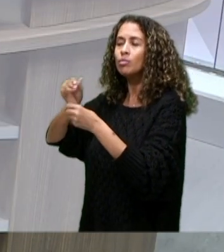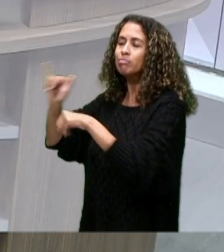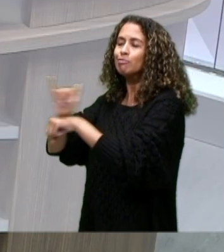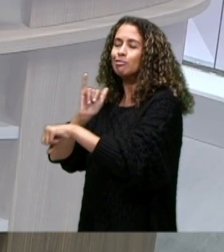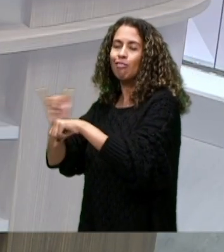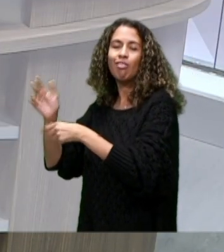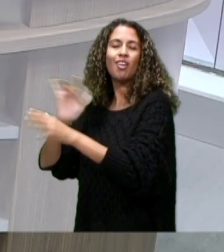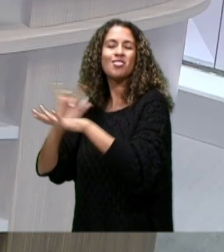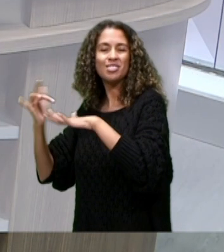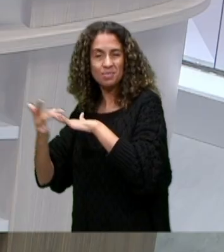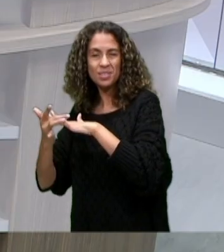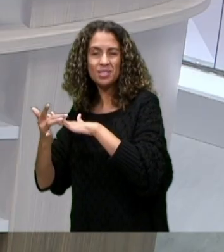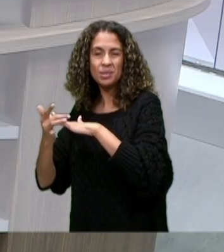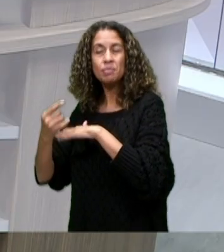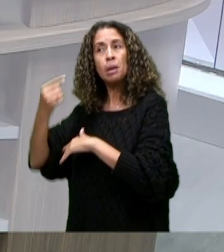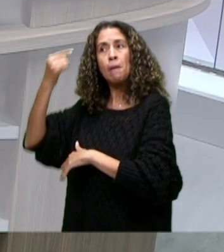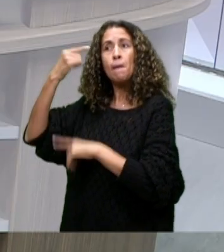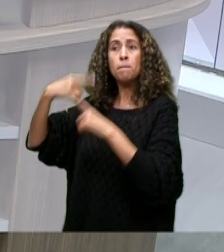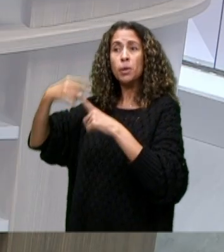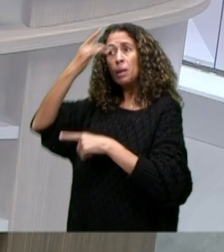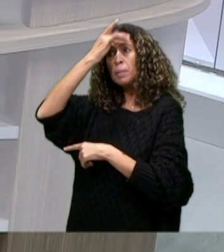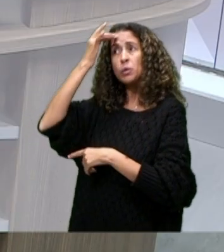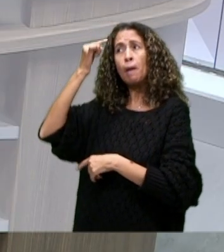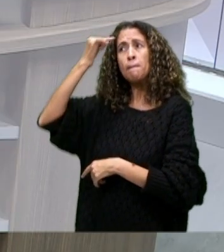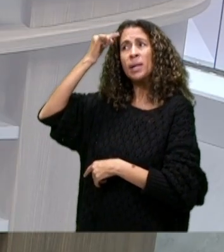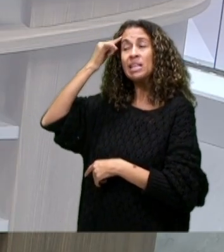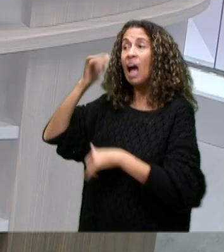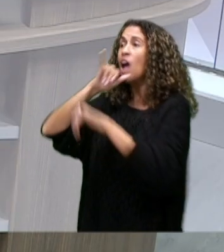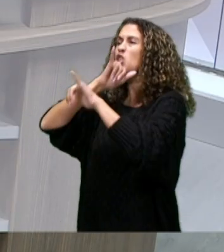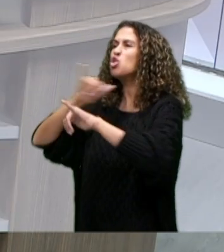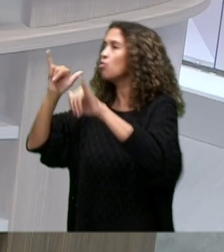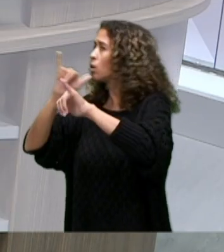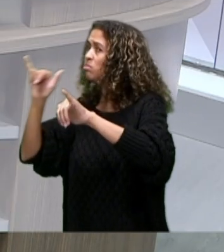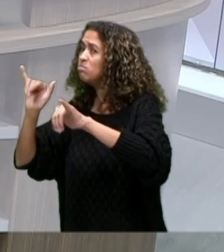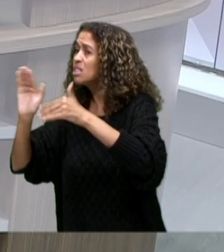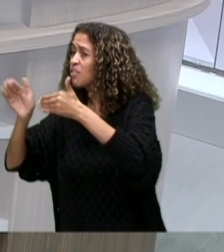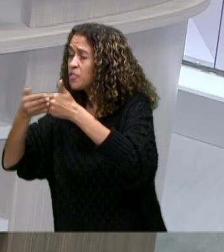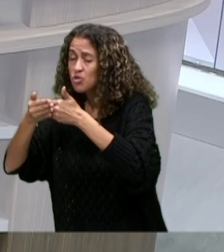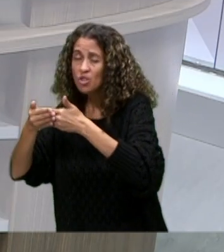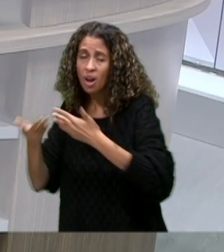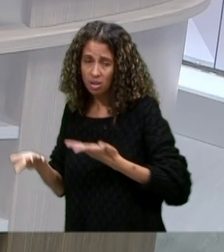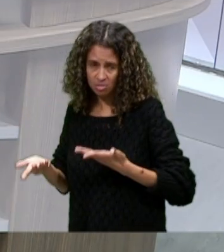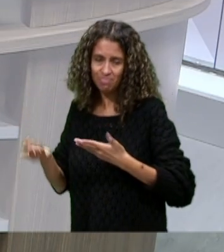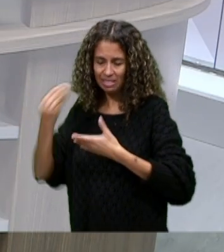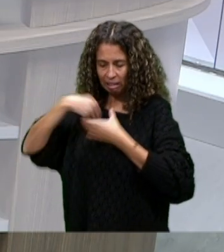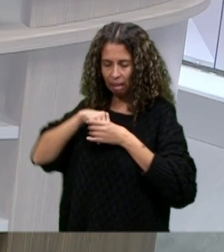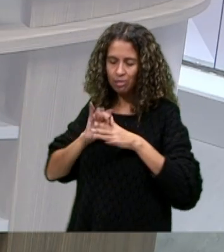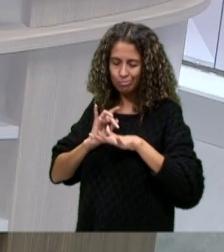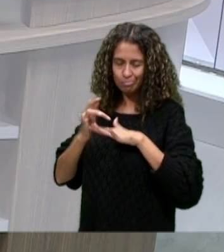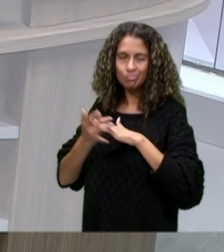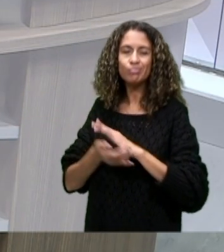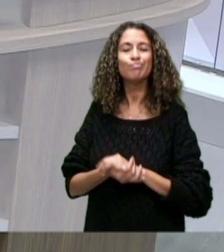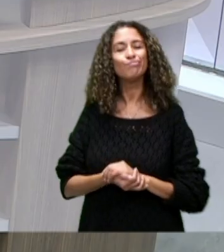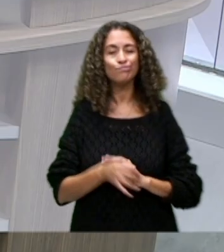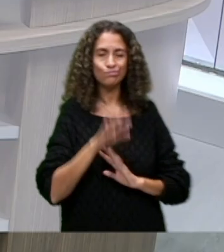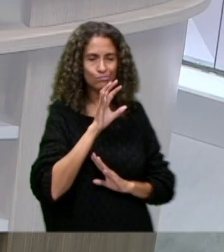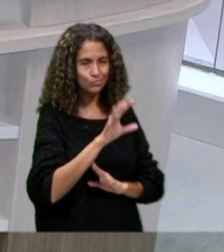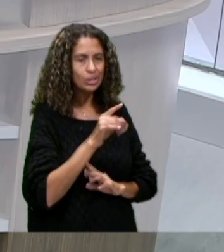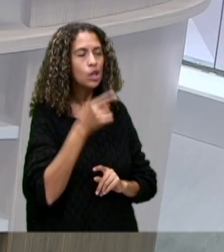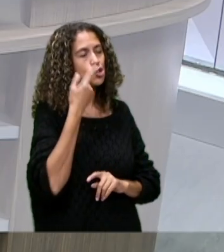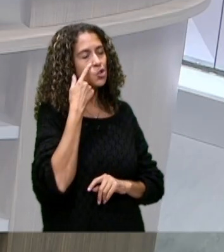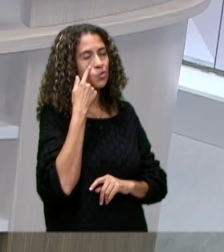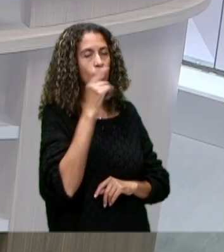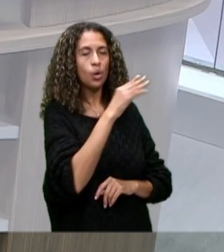E acho que possa falar para mais pessoas, mesmo não tendo esse direito. E nesse sentido, você ter jovens,